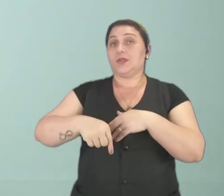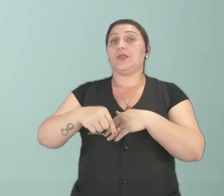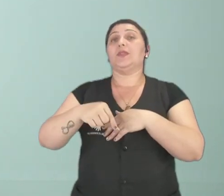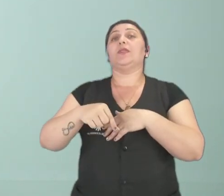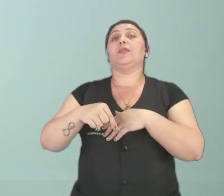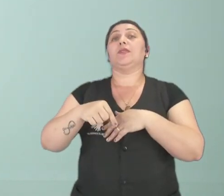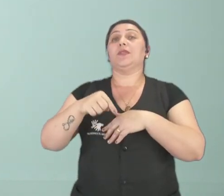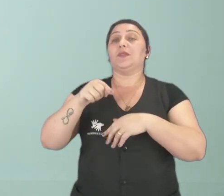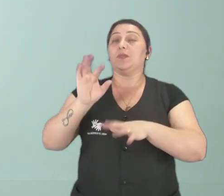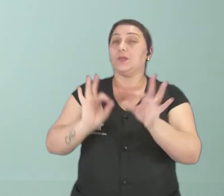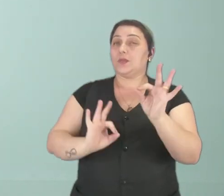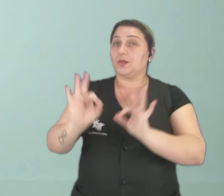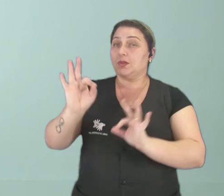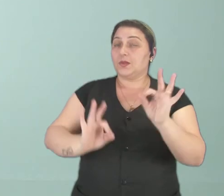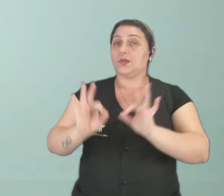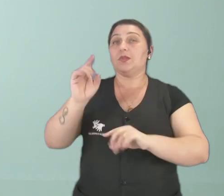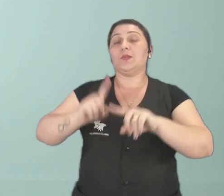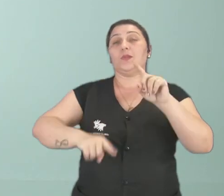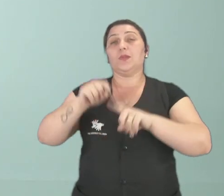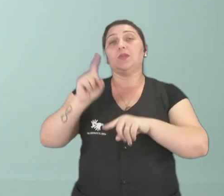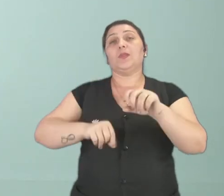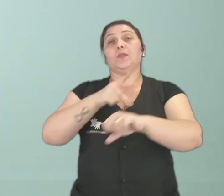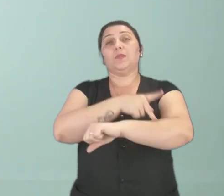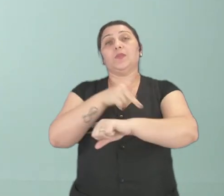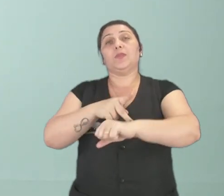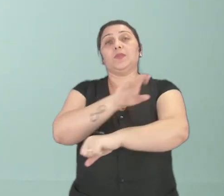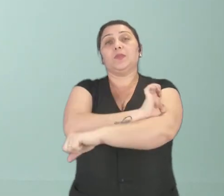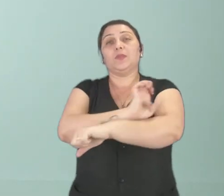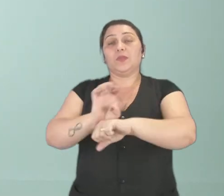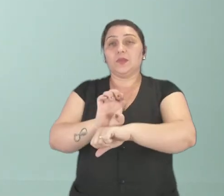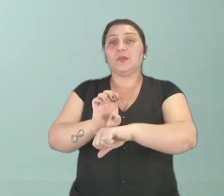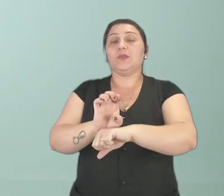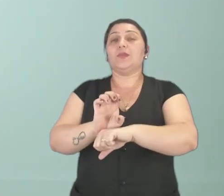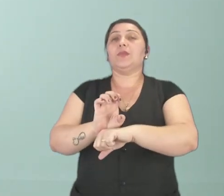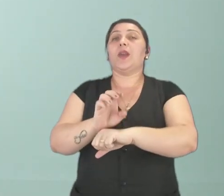desse material, o pessoal da coordenação pedagógica da secretaria